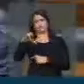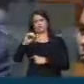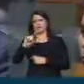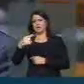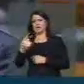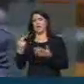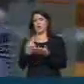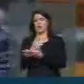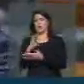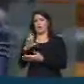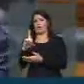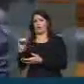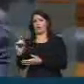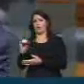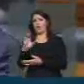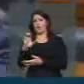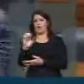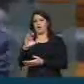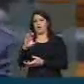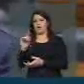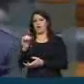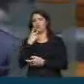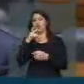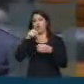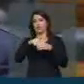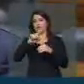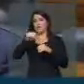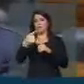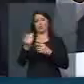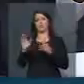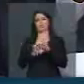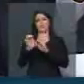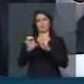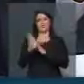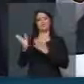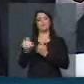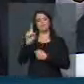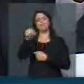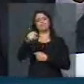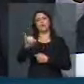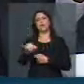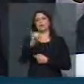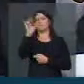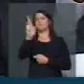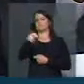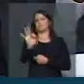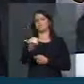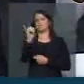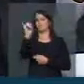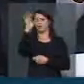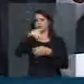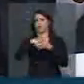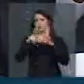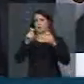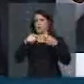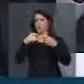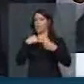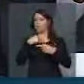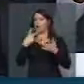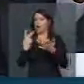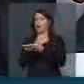logo após o do ECAD, que nós pudéssemos votar o dos royalties depois do Estatuto da Juventude. Atendo a Vossa Excelência pela importância do tema, que esta casa não pode correr